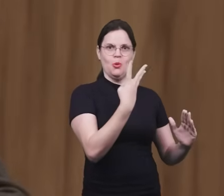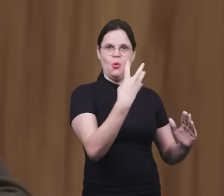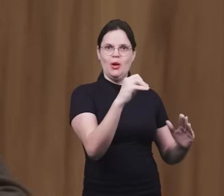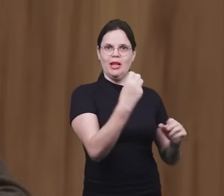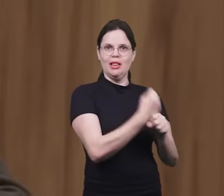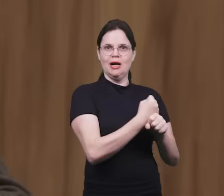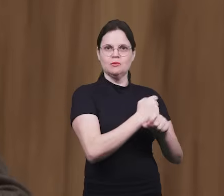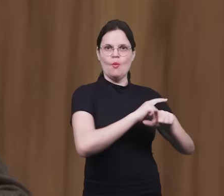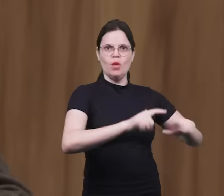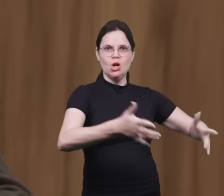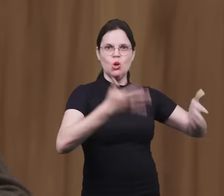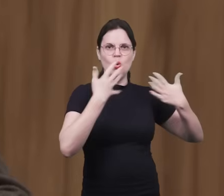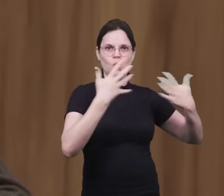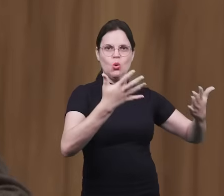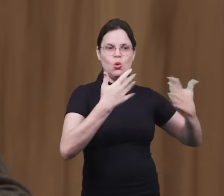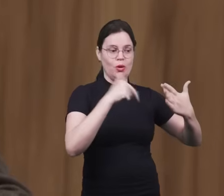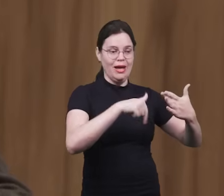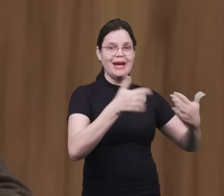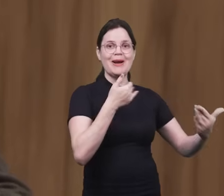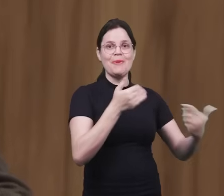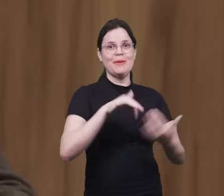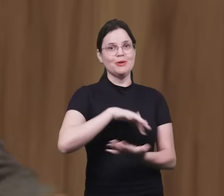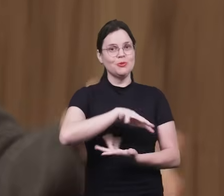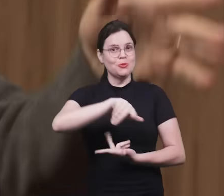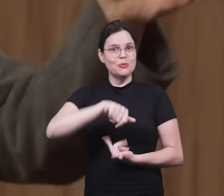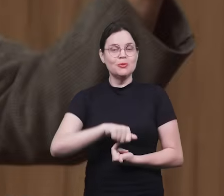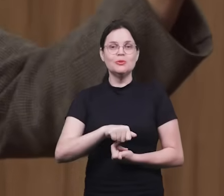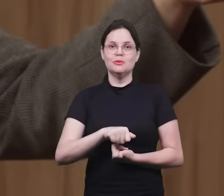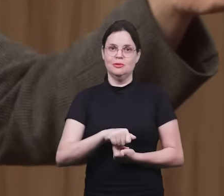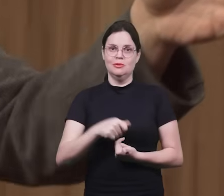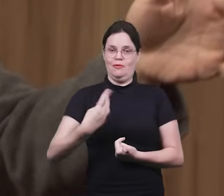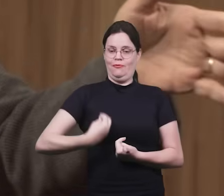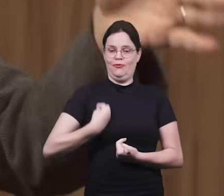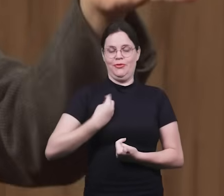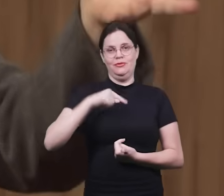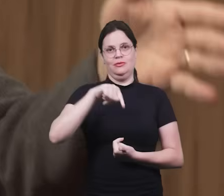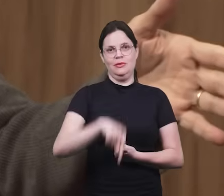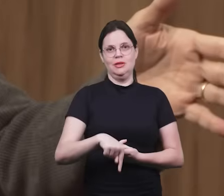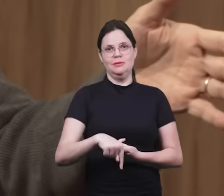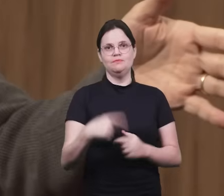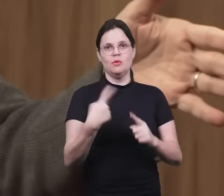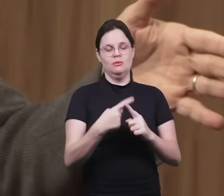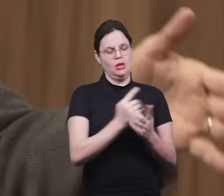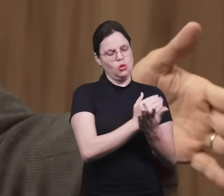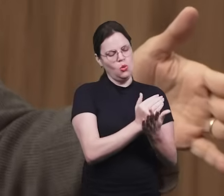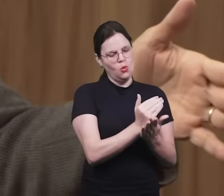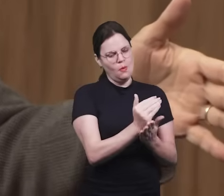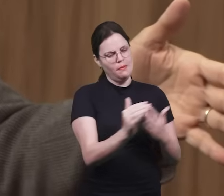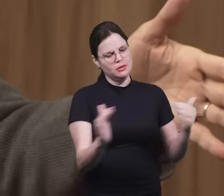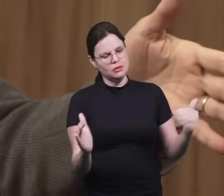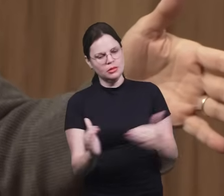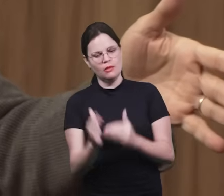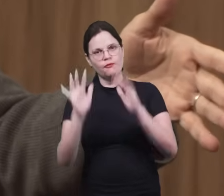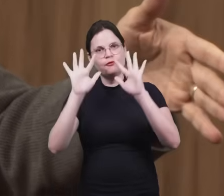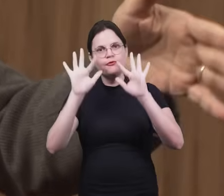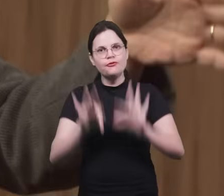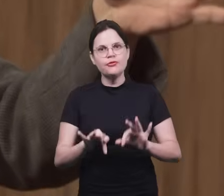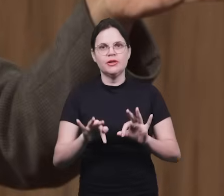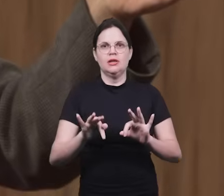deserto, que é a trajetória da igreja, como nós temos estudado, do início ao fim da